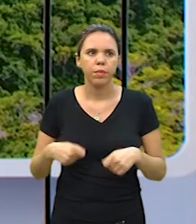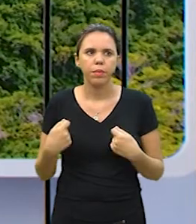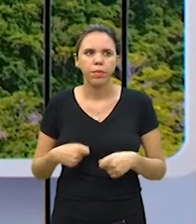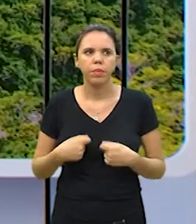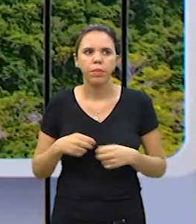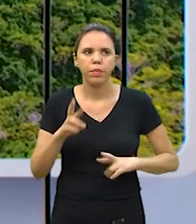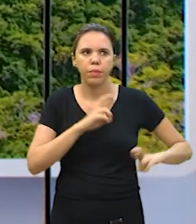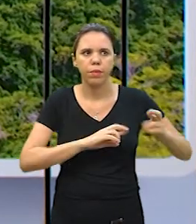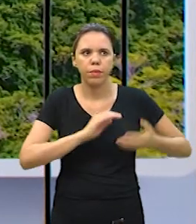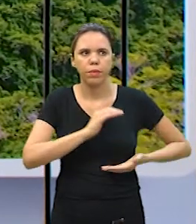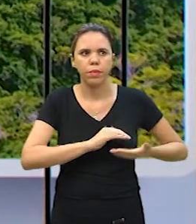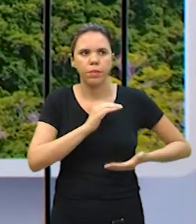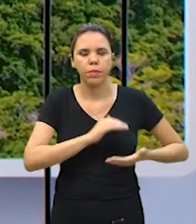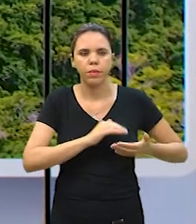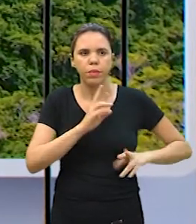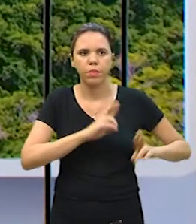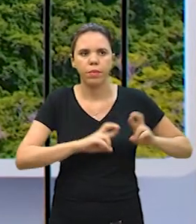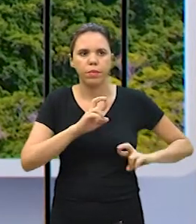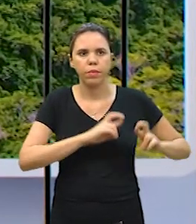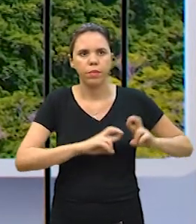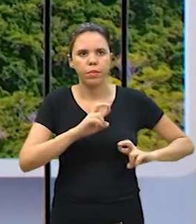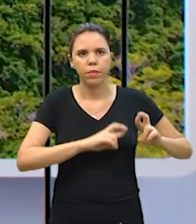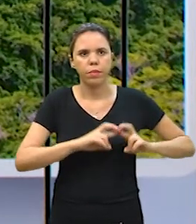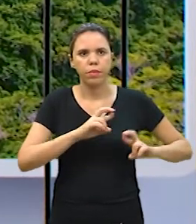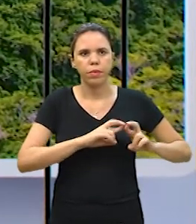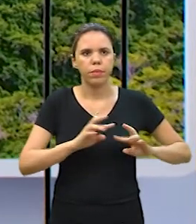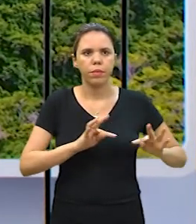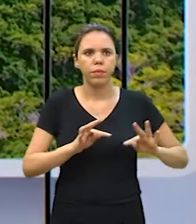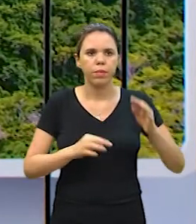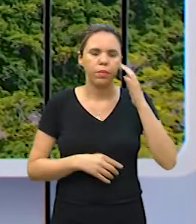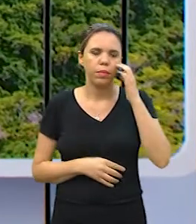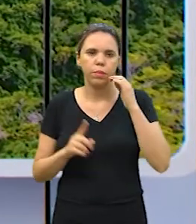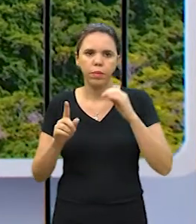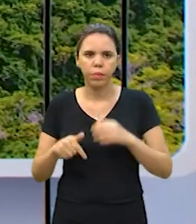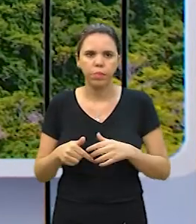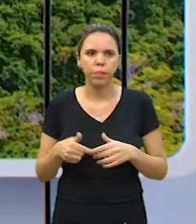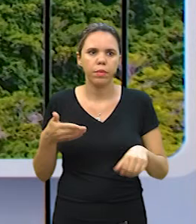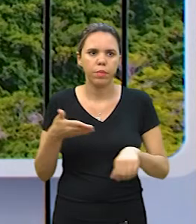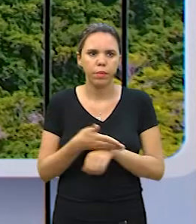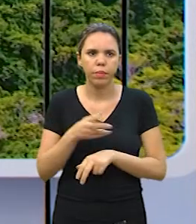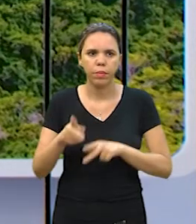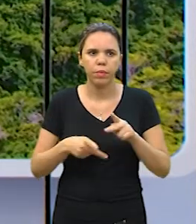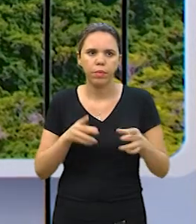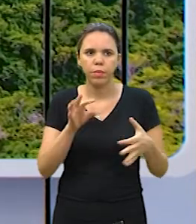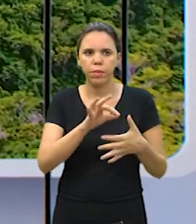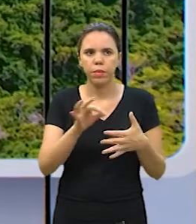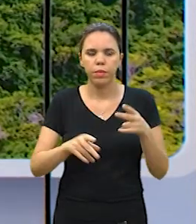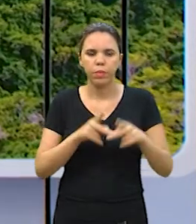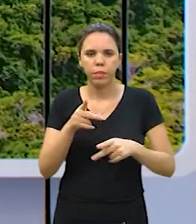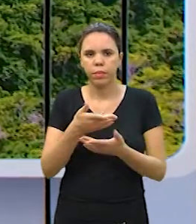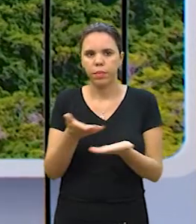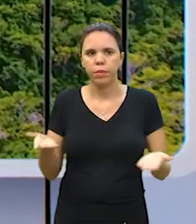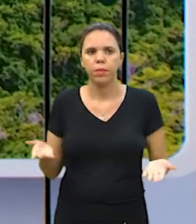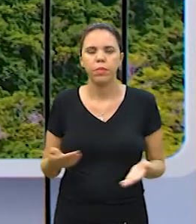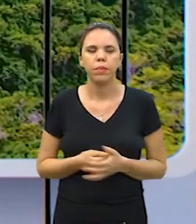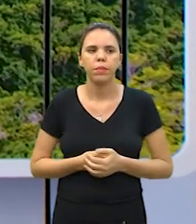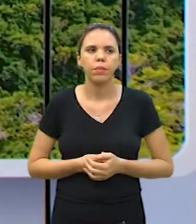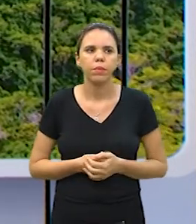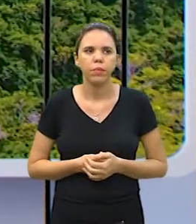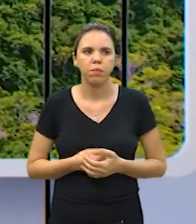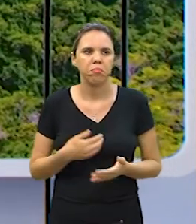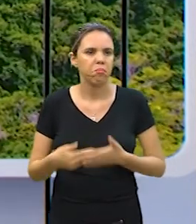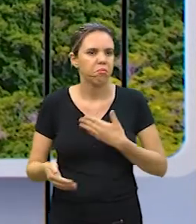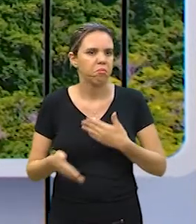necessidade do autoexame, do diagnóstico precoce, que isso seja acessível para o conjunto da população,